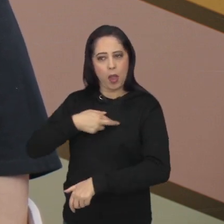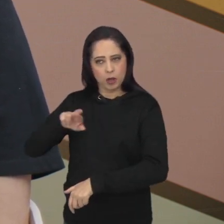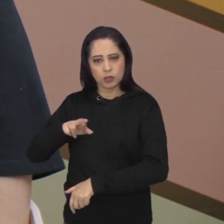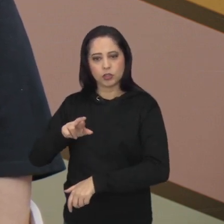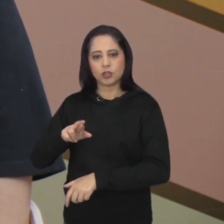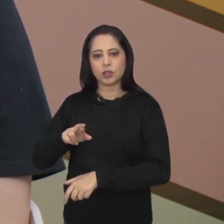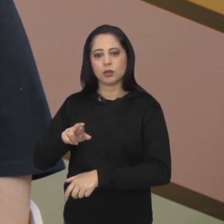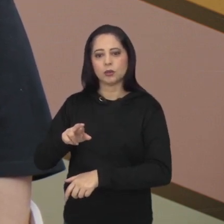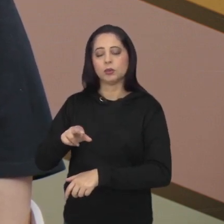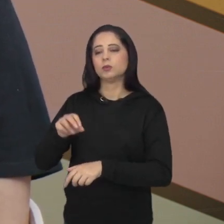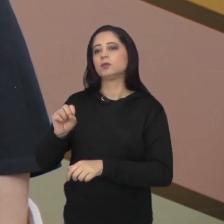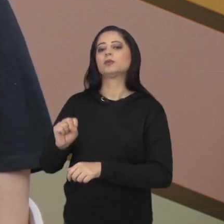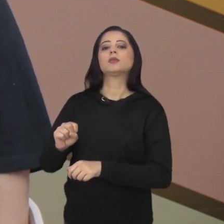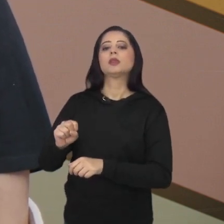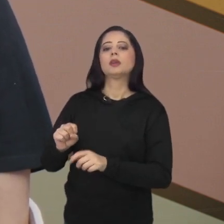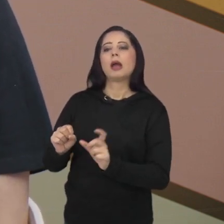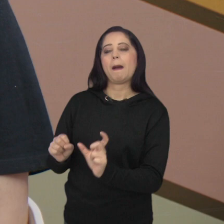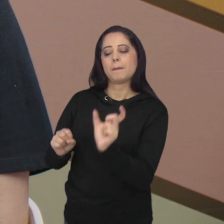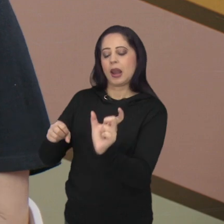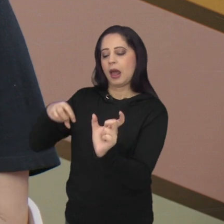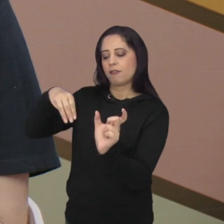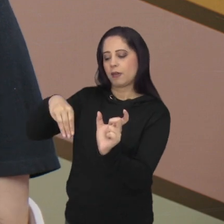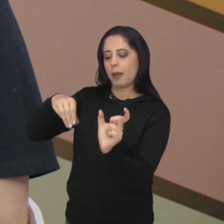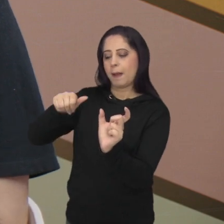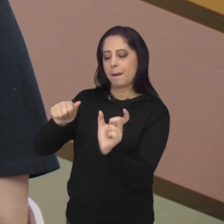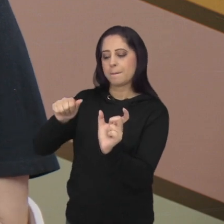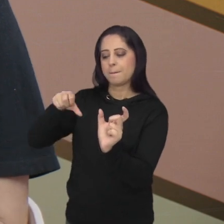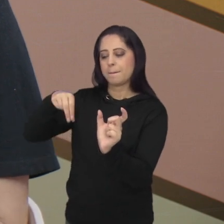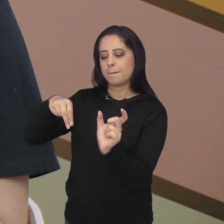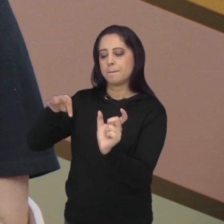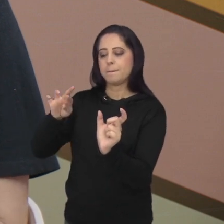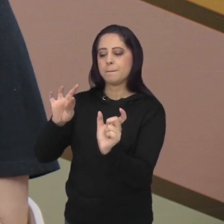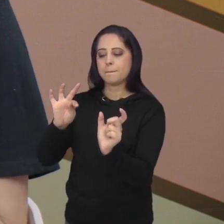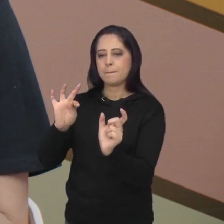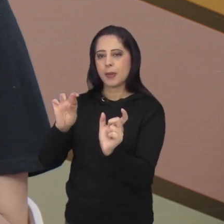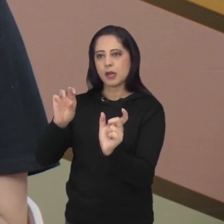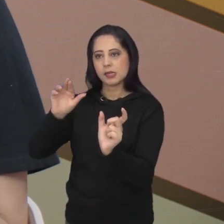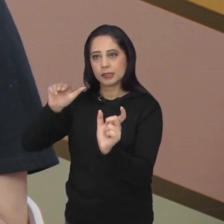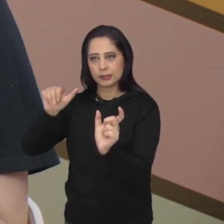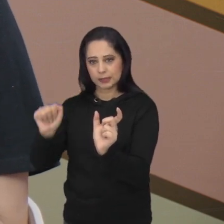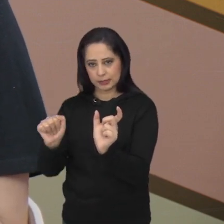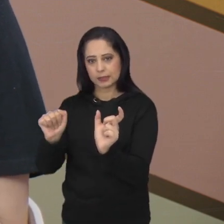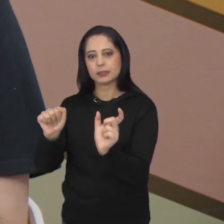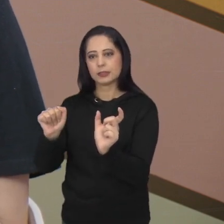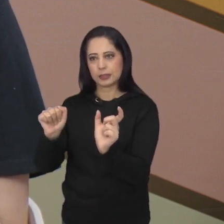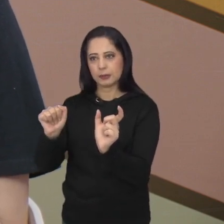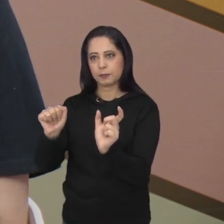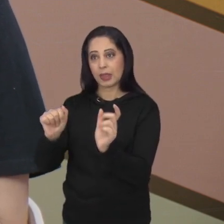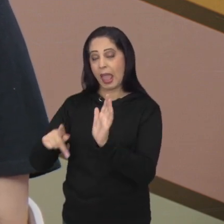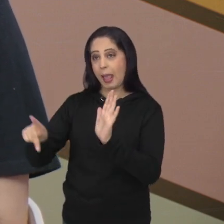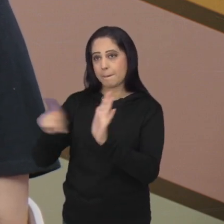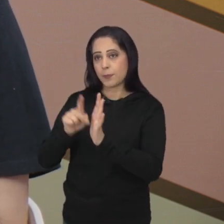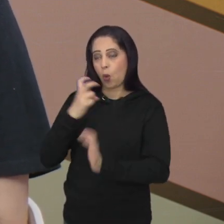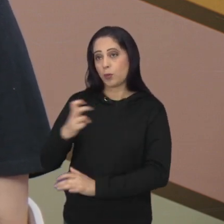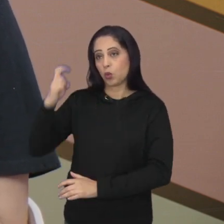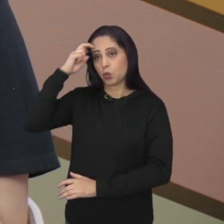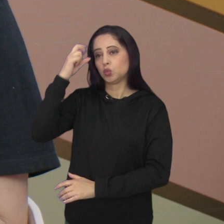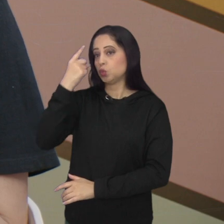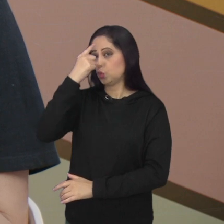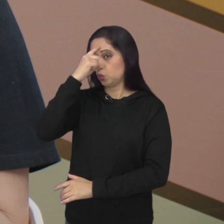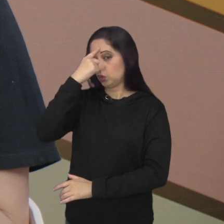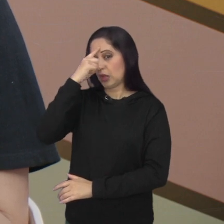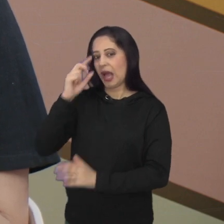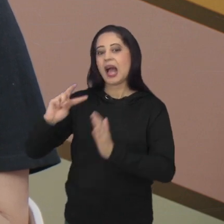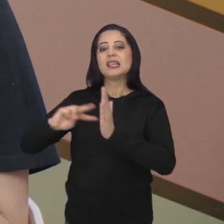Né? Ou mantra. A palavra mantra, que vem do sânscrito, né? na cultura